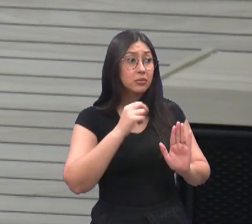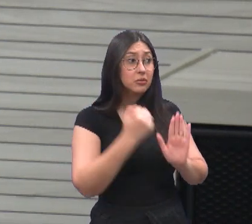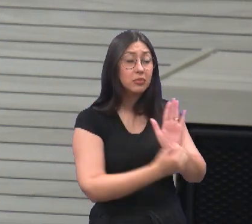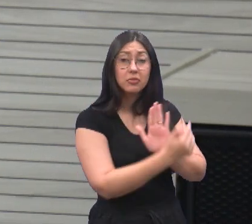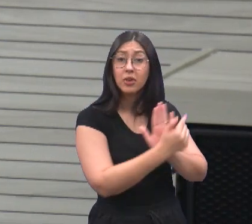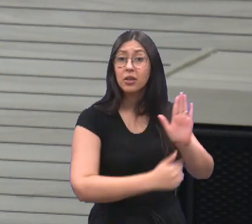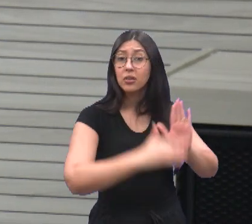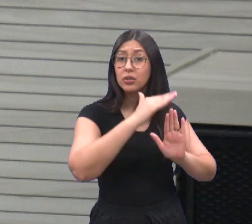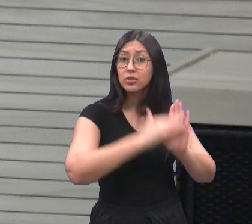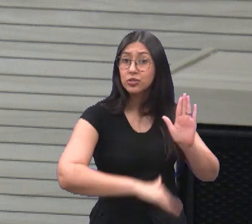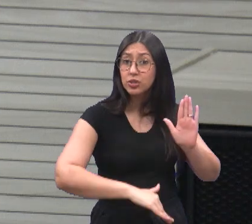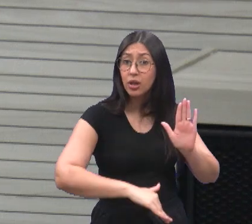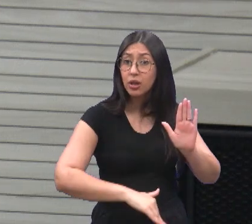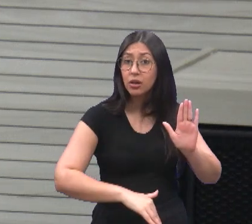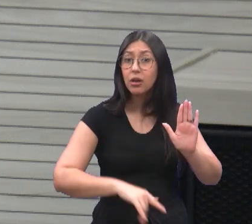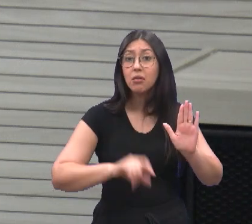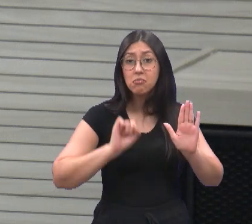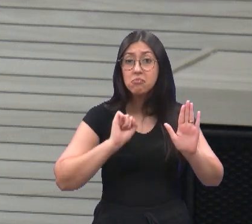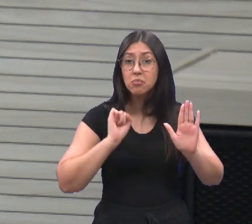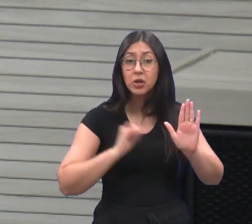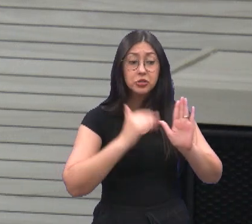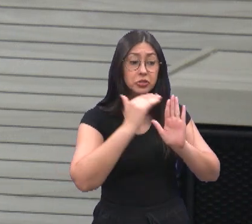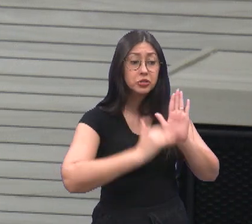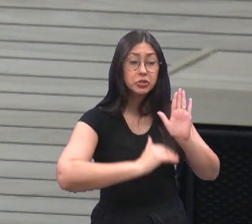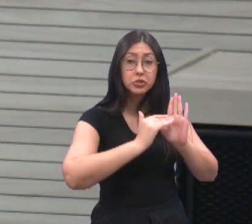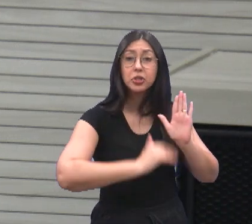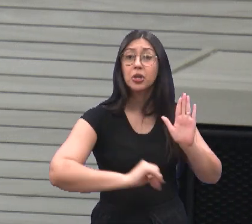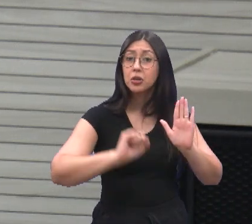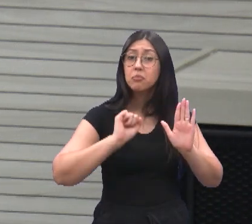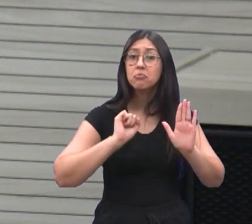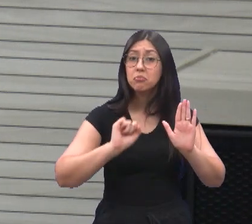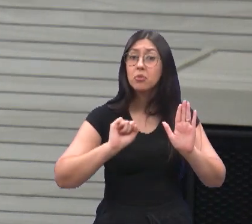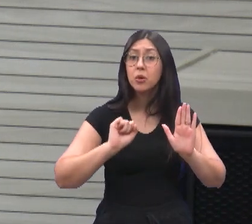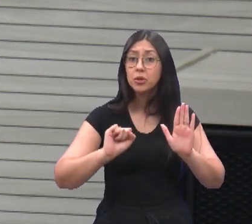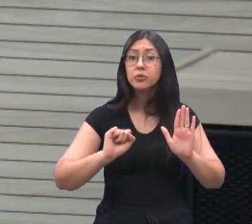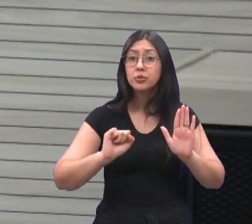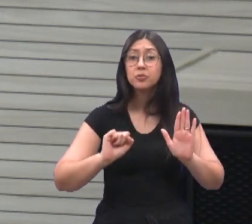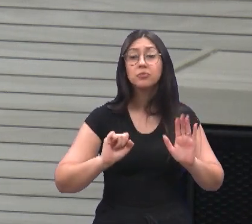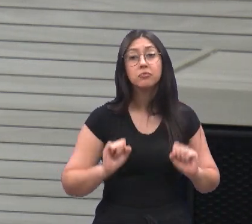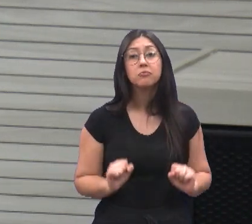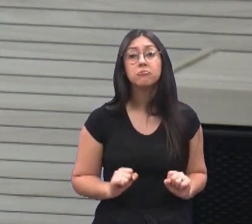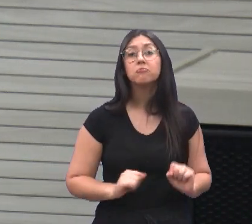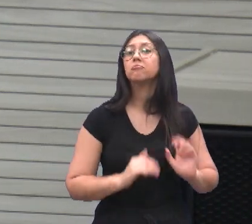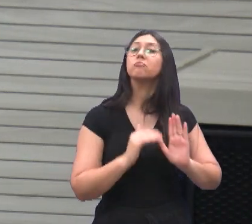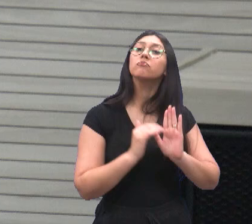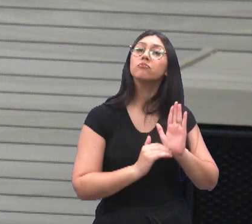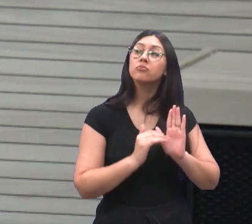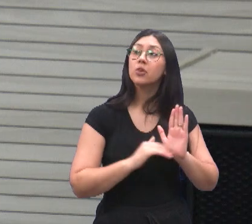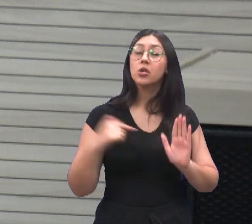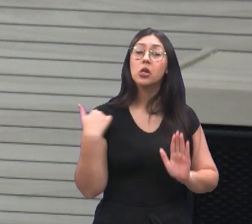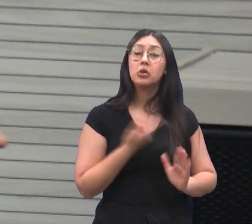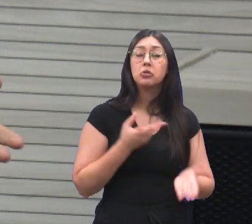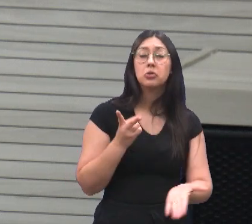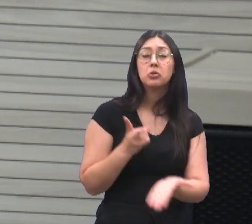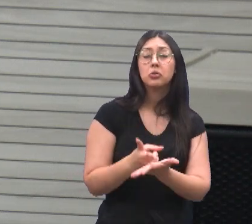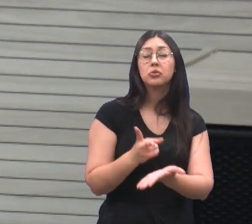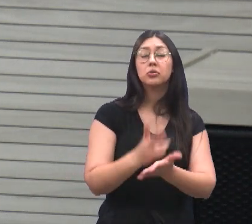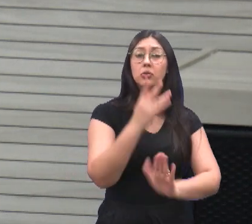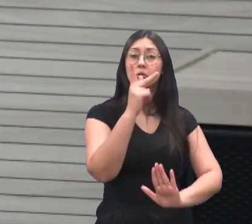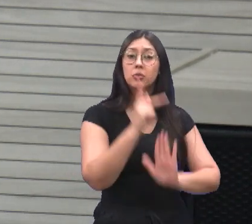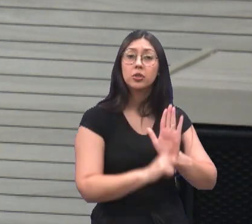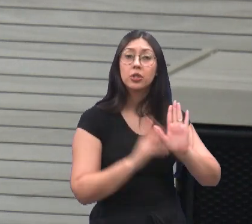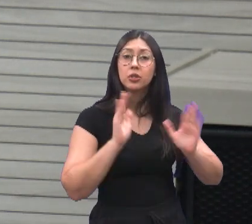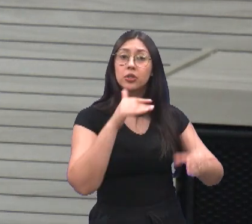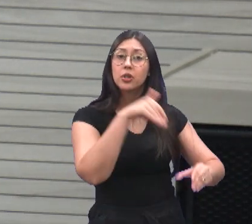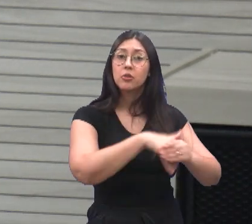pode fazer isso, e ele tem capacidade de fazer isso, ele pode retirar esse veto aí e a gente toca o projeto que já foi aprovado por unanimidade